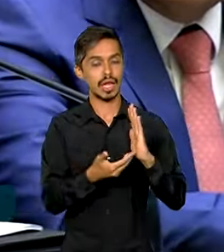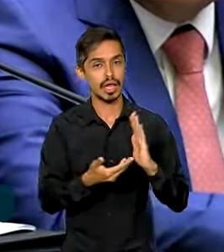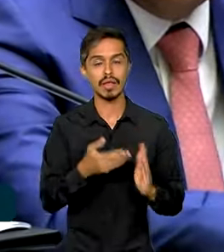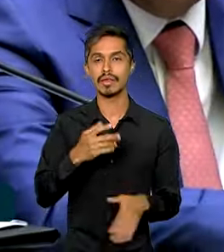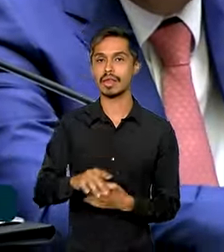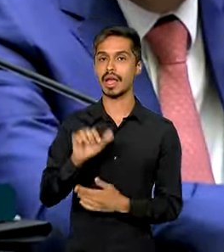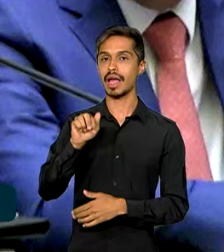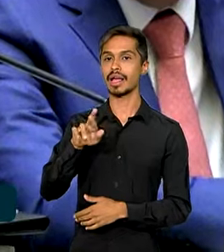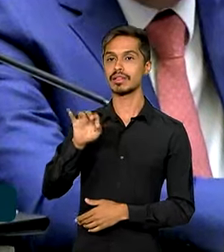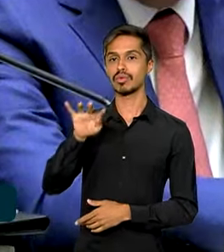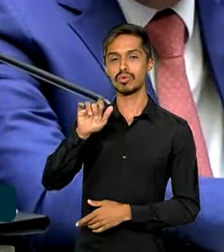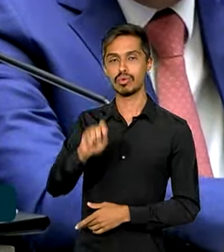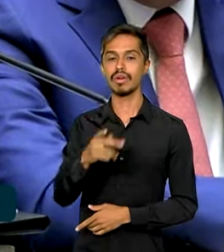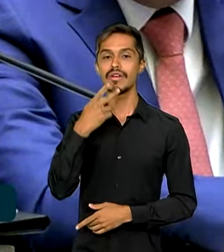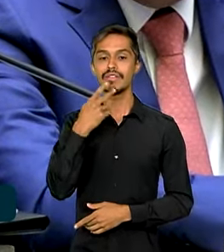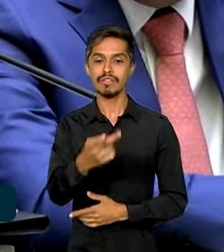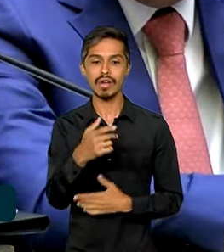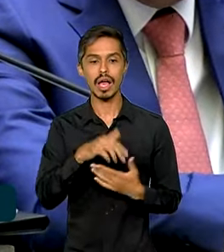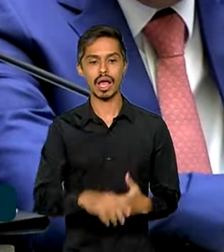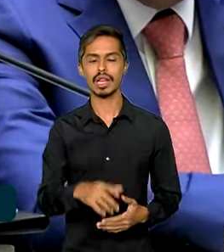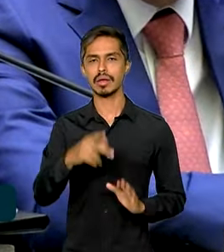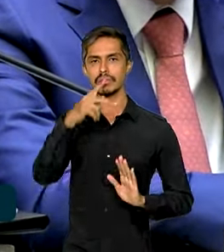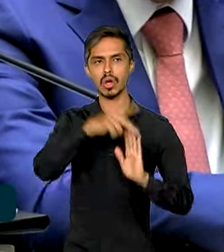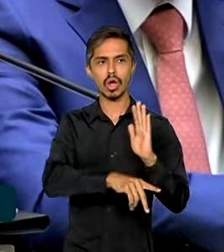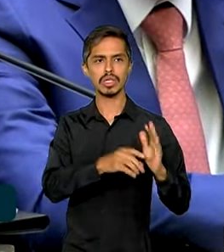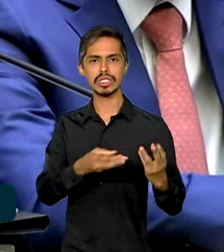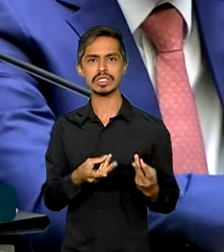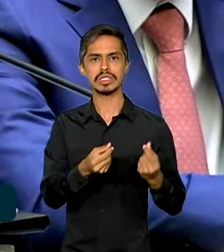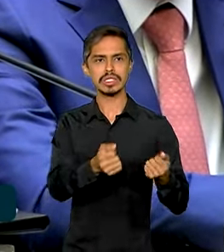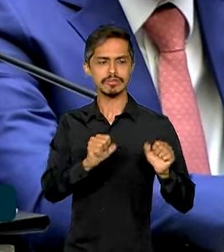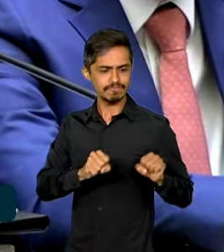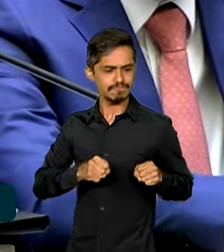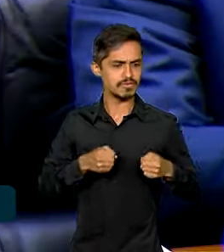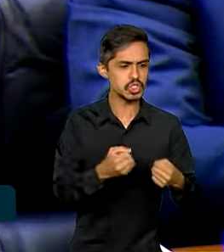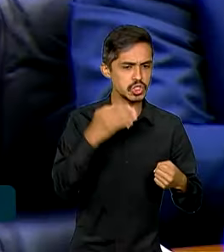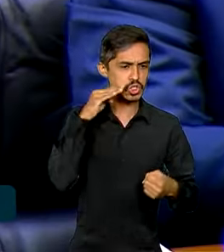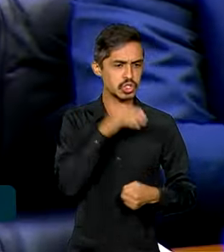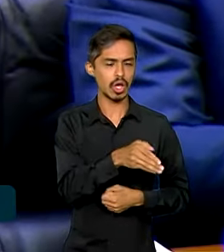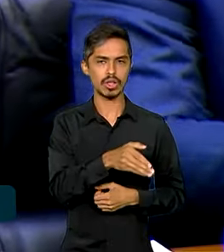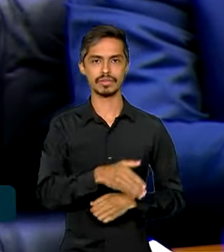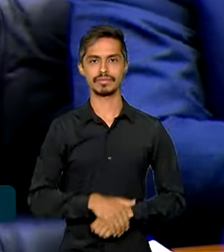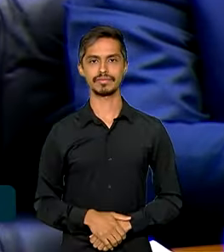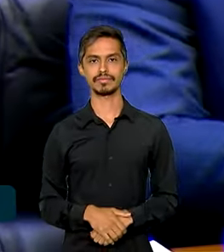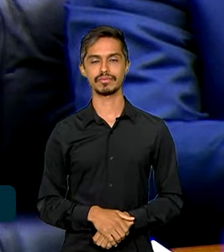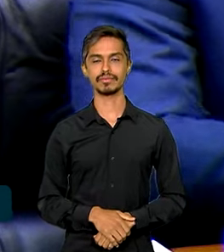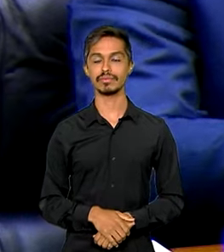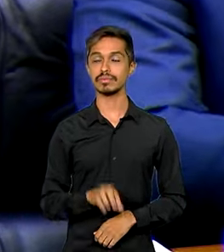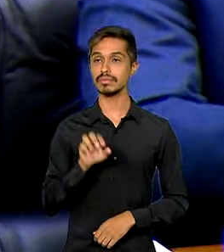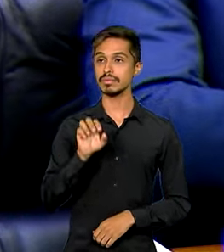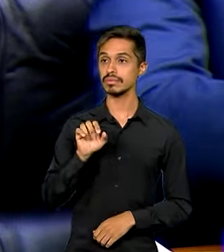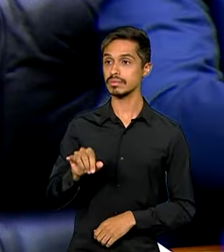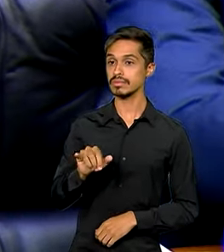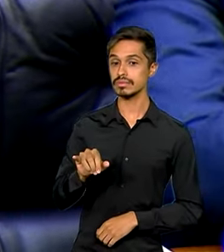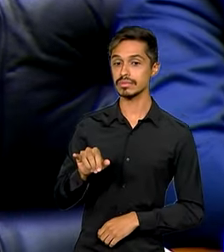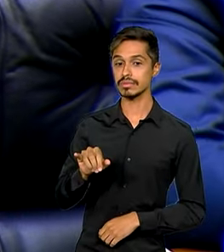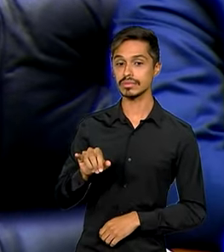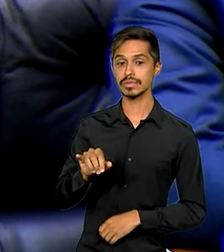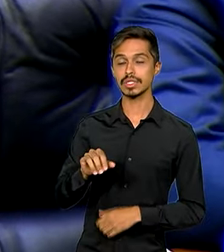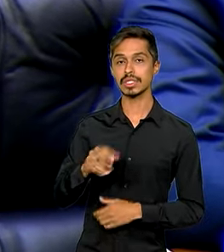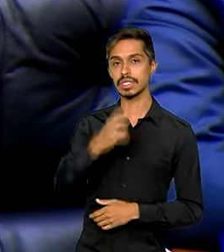está comprometida com projetos que Tragam os avanços necessários para o país quem